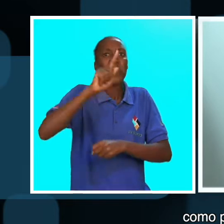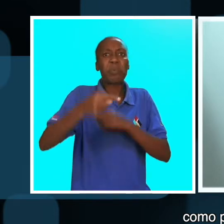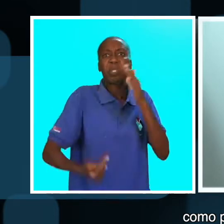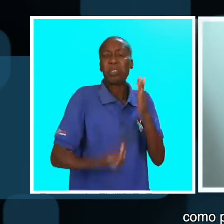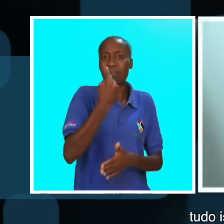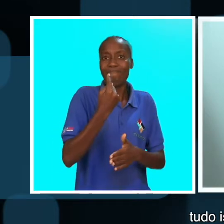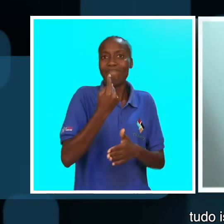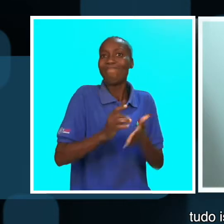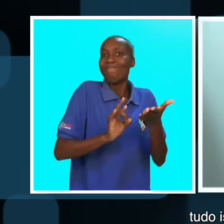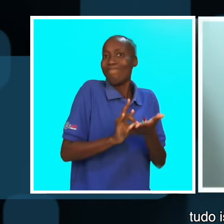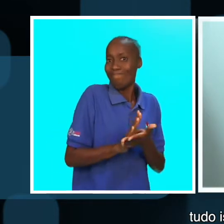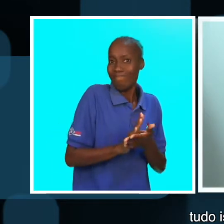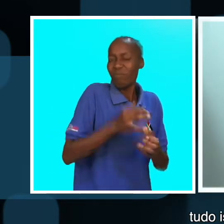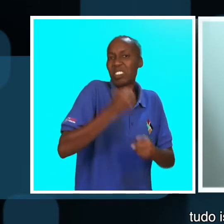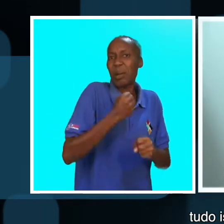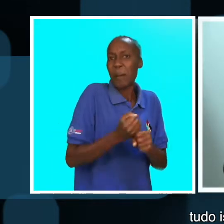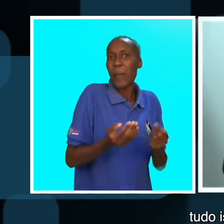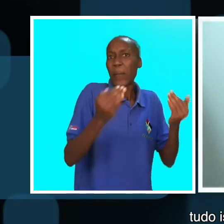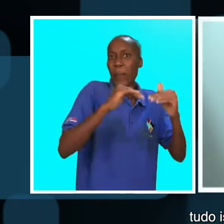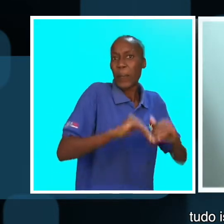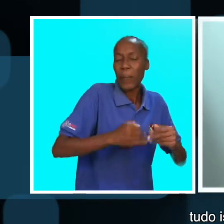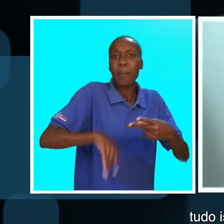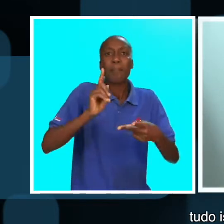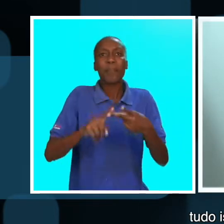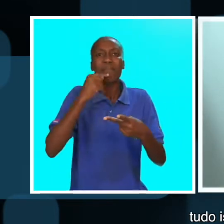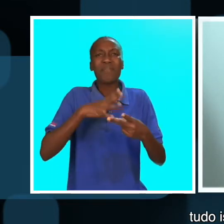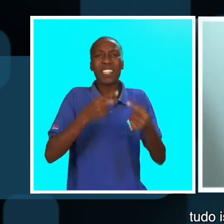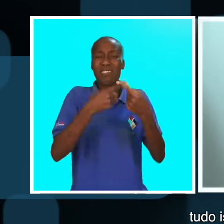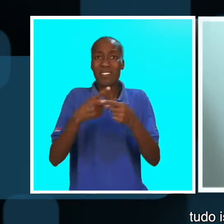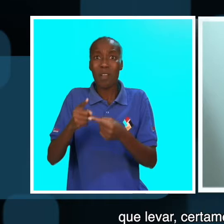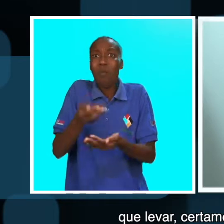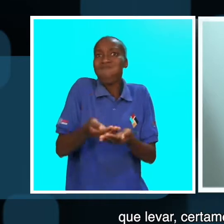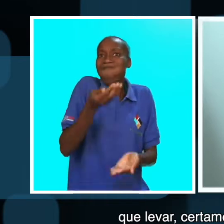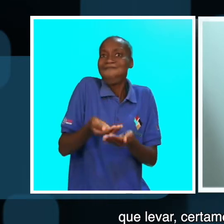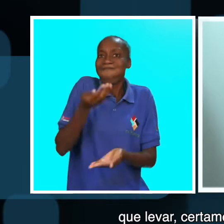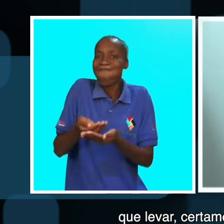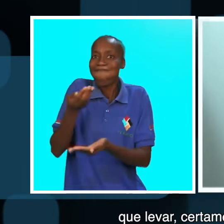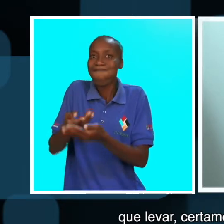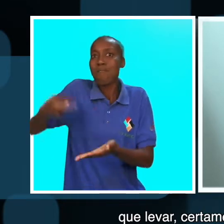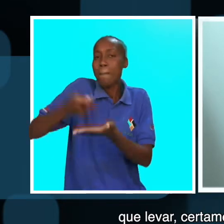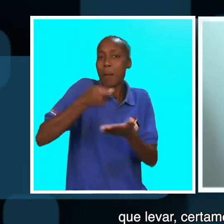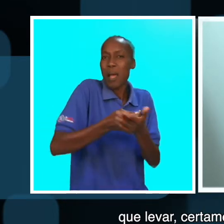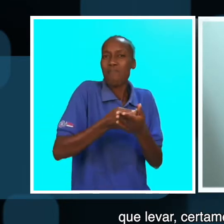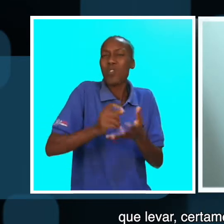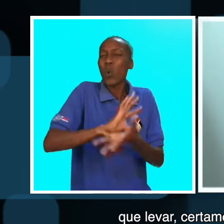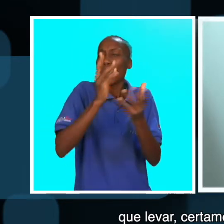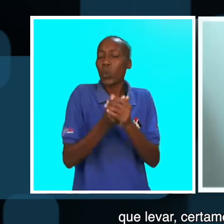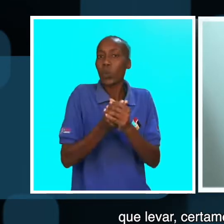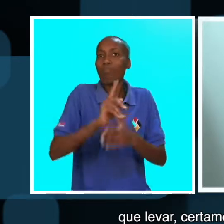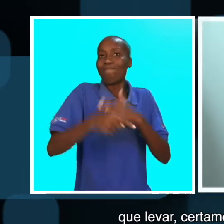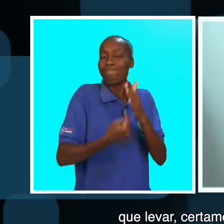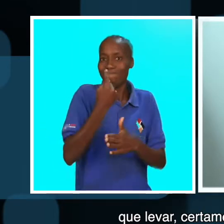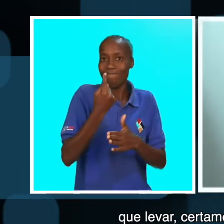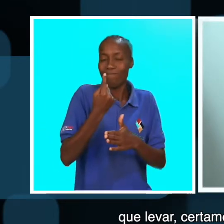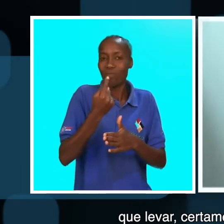dos preços Tudo isso vai causando um conjunto de situações Que pode levar, certamente,